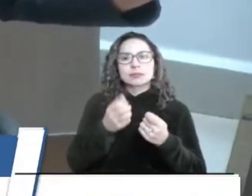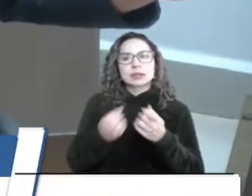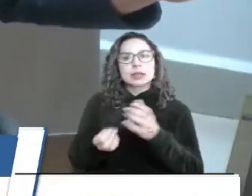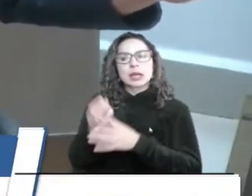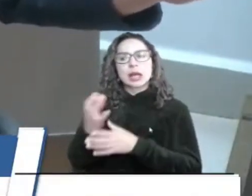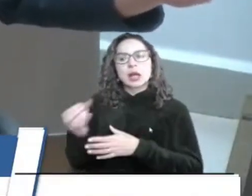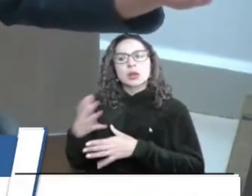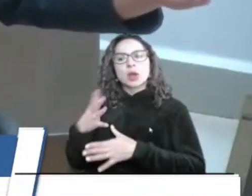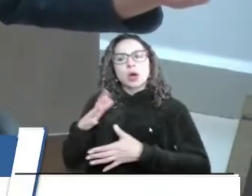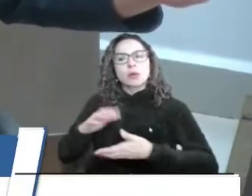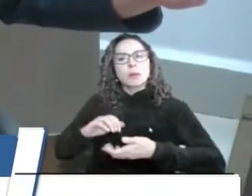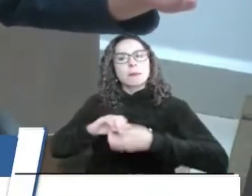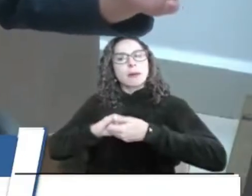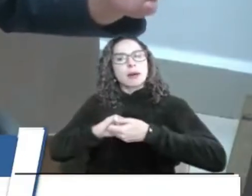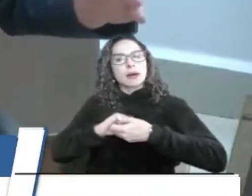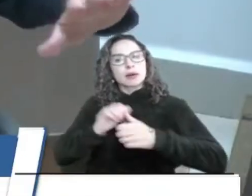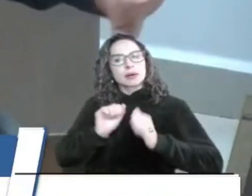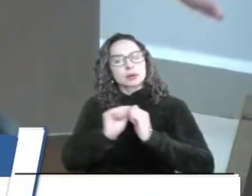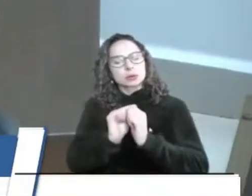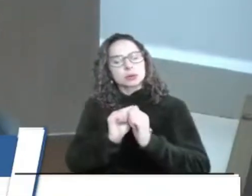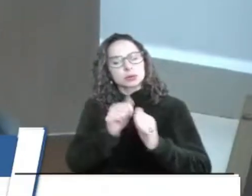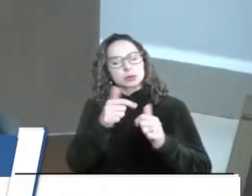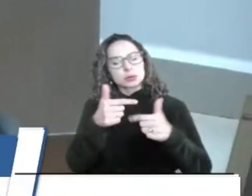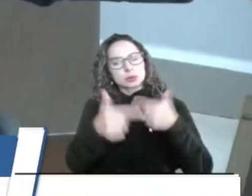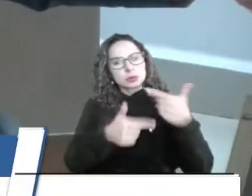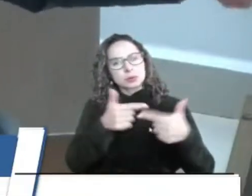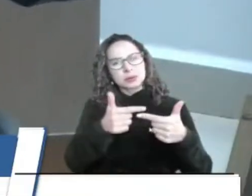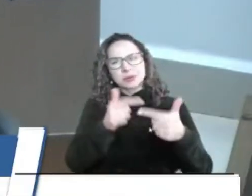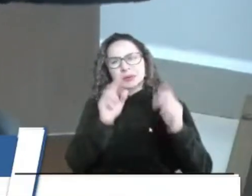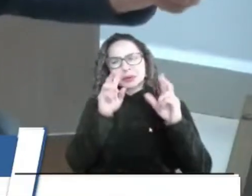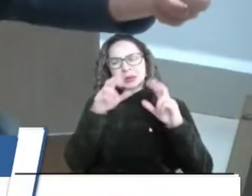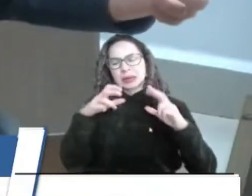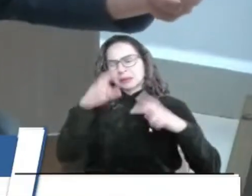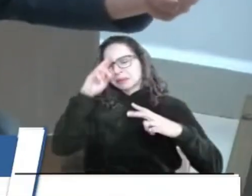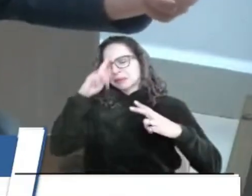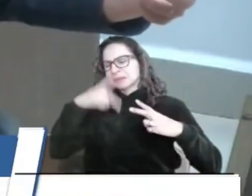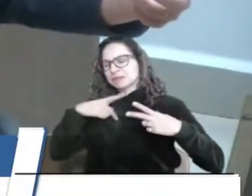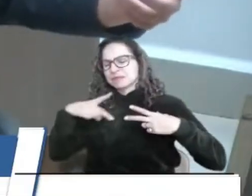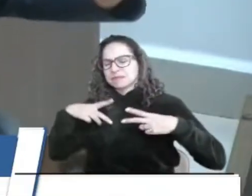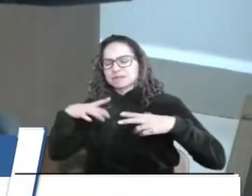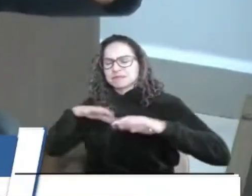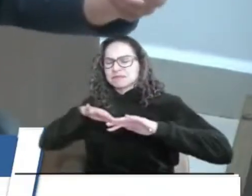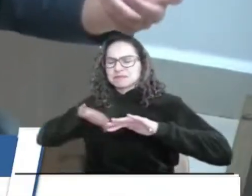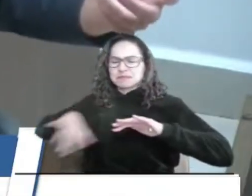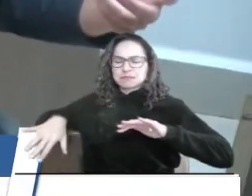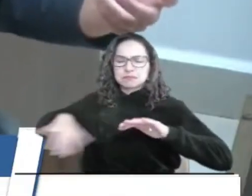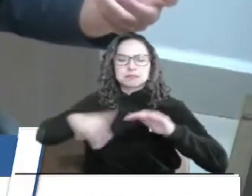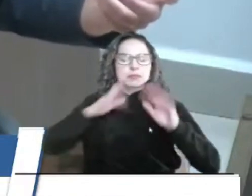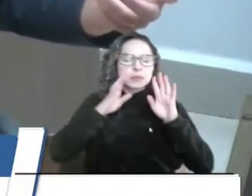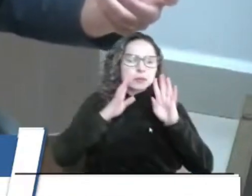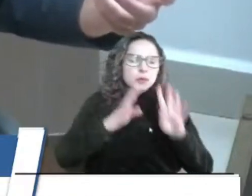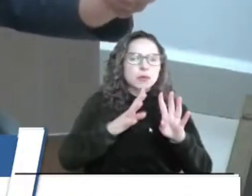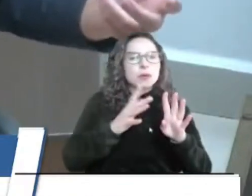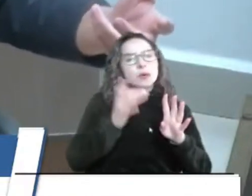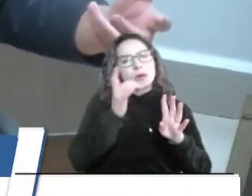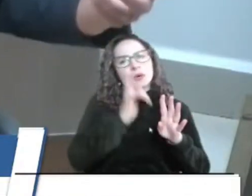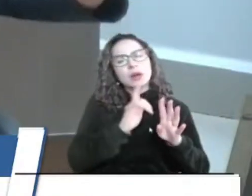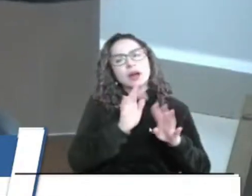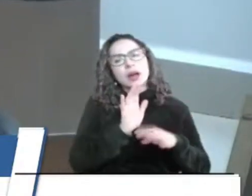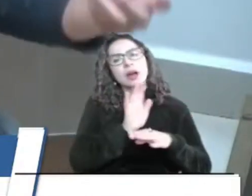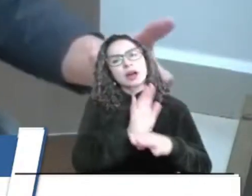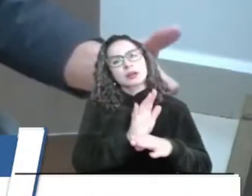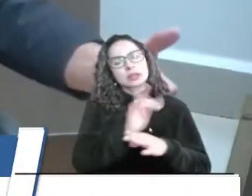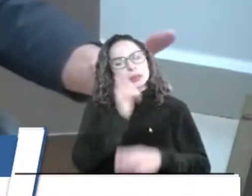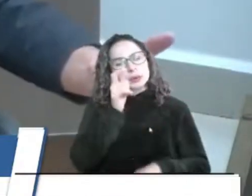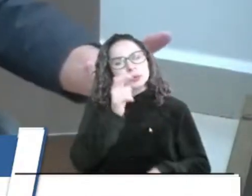os servidores agora e que deixe as questões pessoais de lado e que a gente leva para valer o